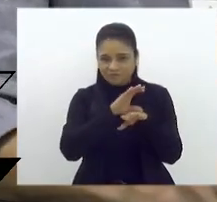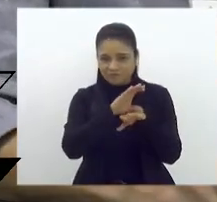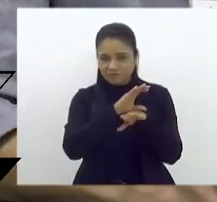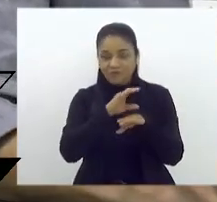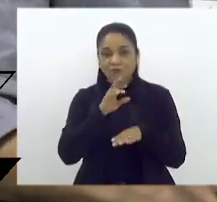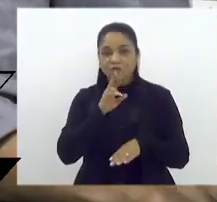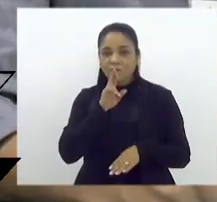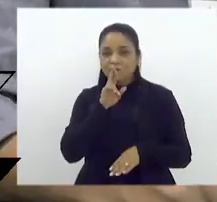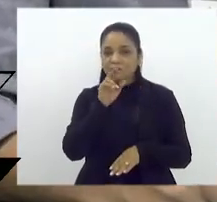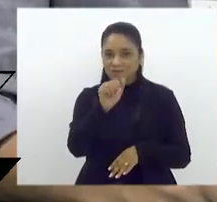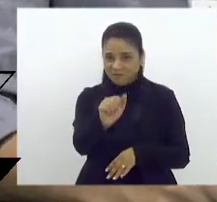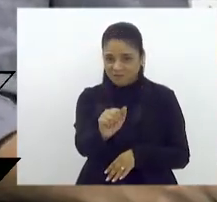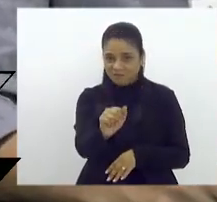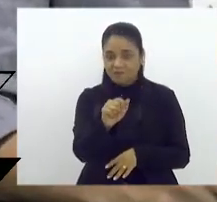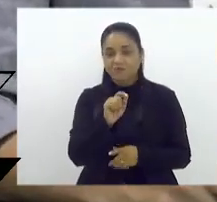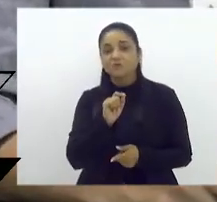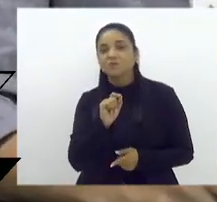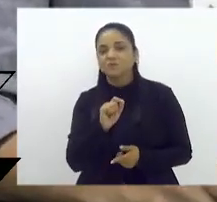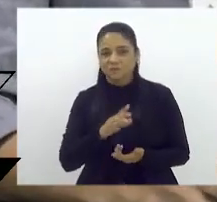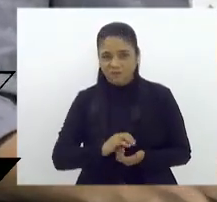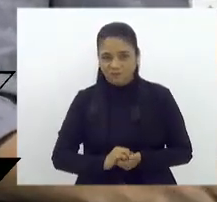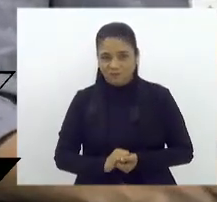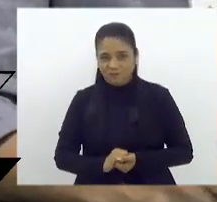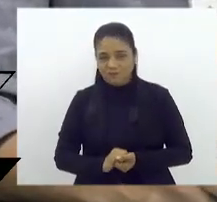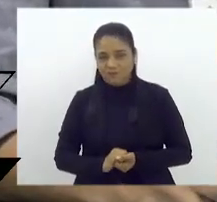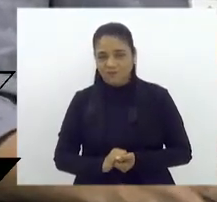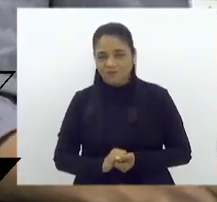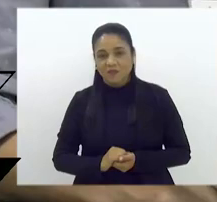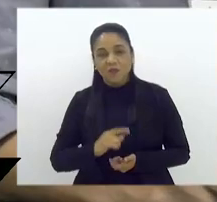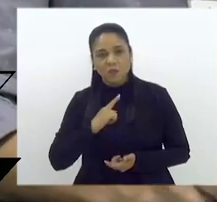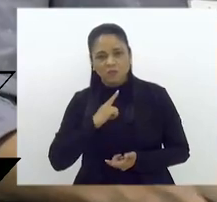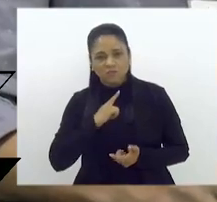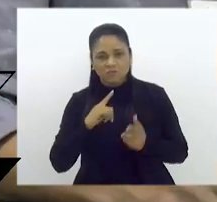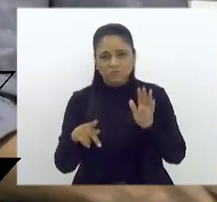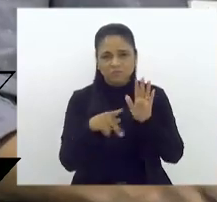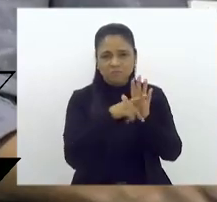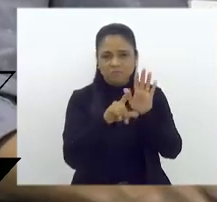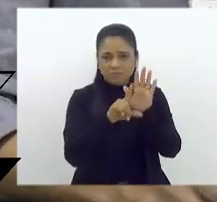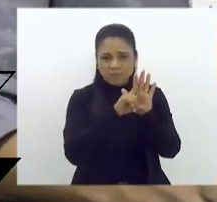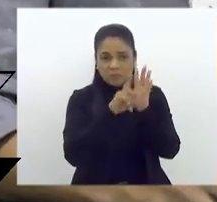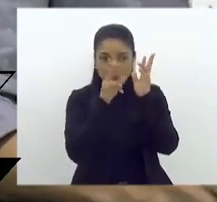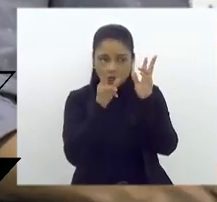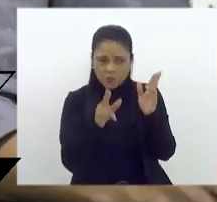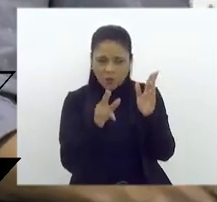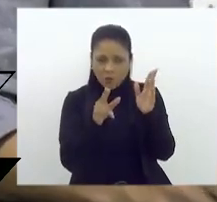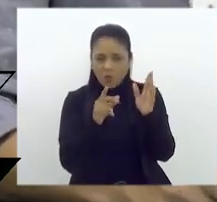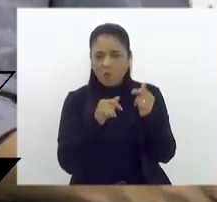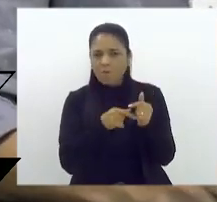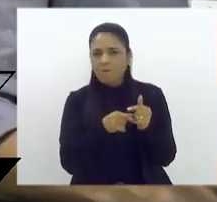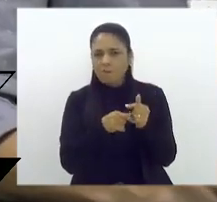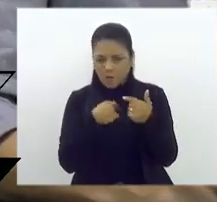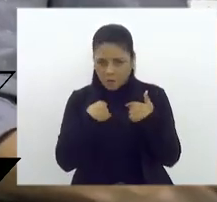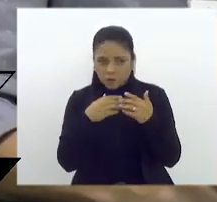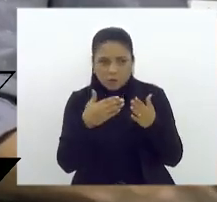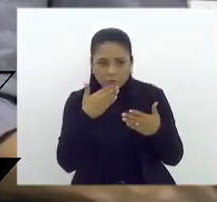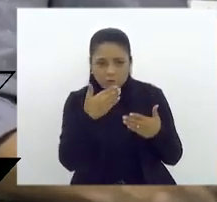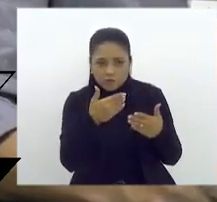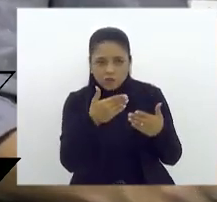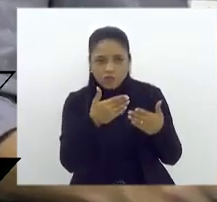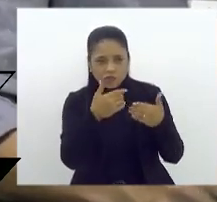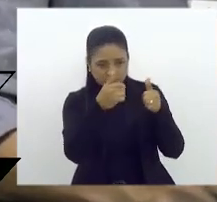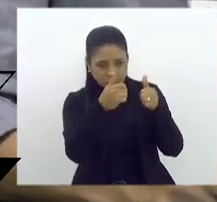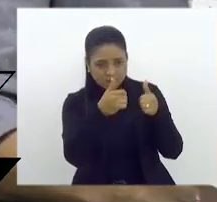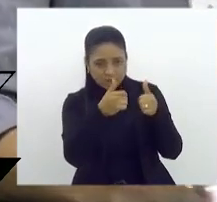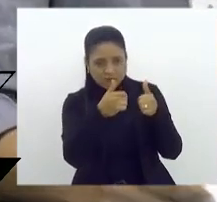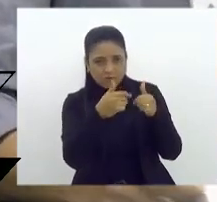Rodrigo Amorim, é o seguinte. Eu tenho um projeto muito semelhante. Eu posso pedir vistas ainda? Perfeito. Tendo Vossa Excelência pedido